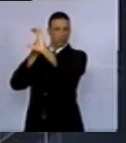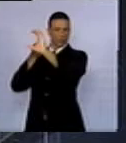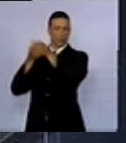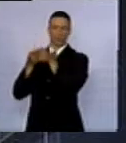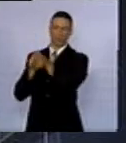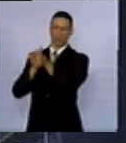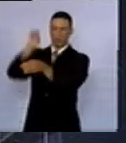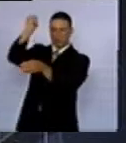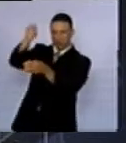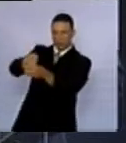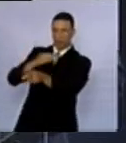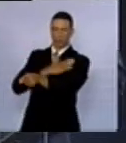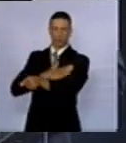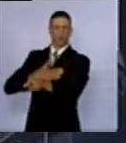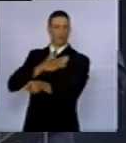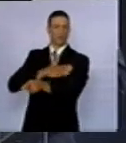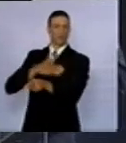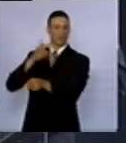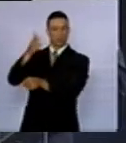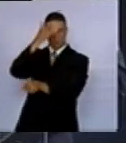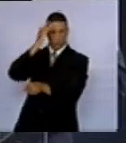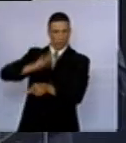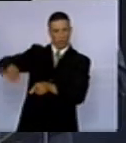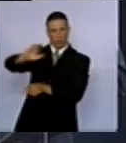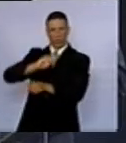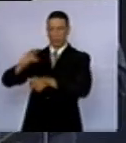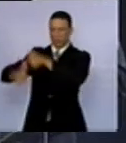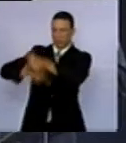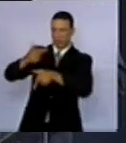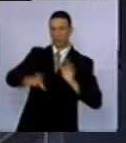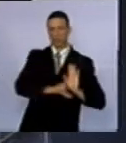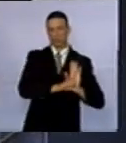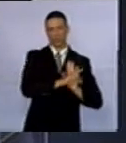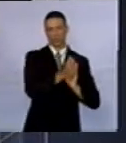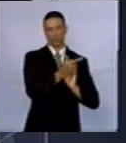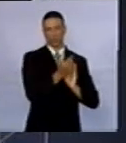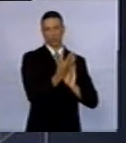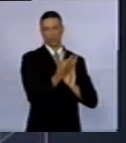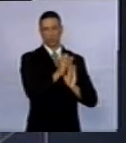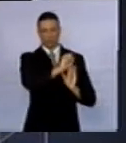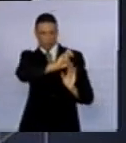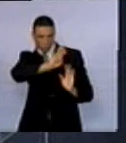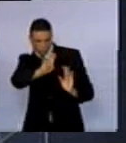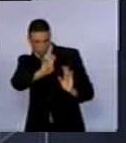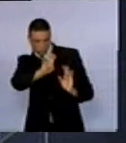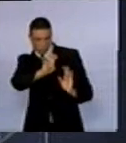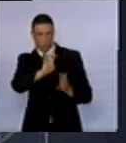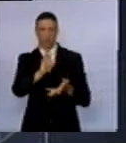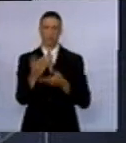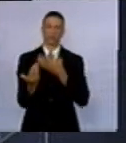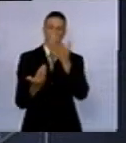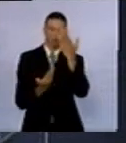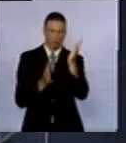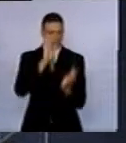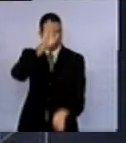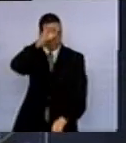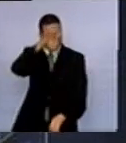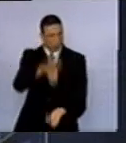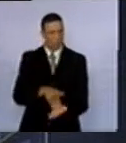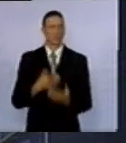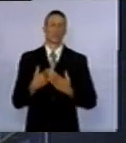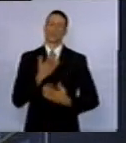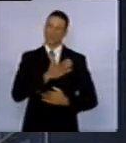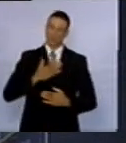efetivamente satisfazer a demanda criada pela Lei 12.485. Enfim, senhor ministro, nós nos posicionamos favoravelmente às